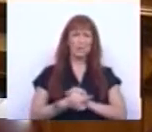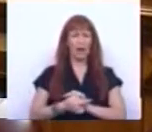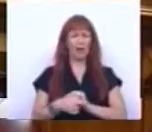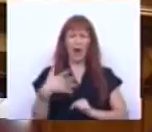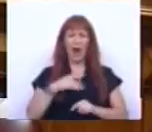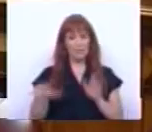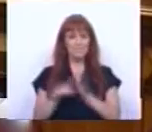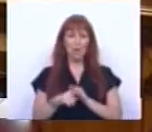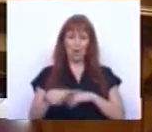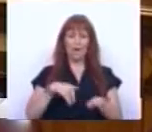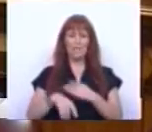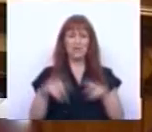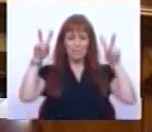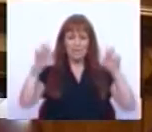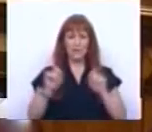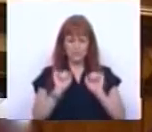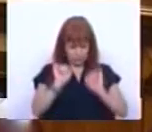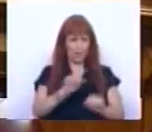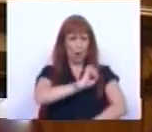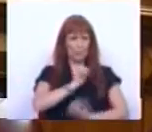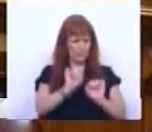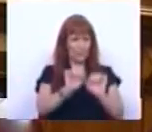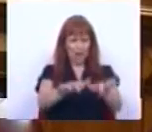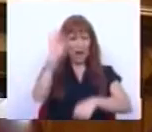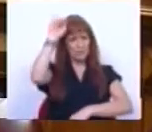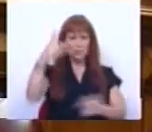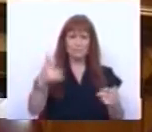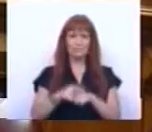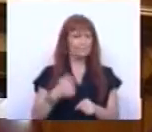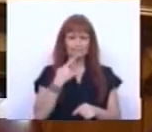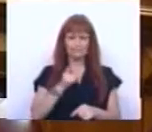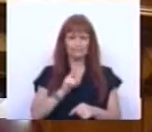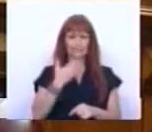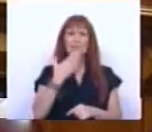inverso. Pretende legislar sobre matérias que são da competência da Assembleia da República. Não se percebe. Muito obrigado.